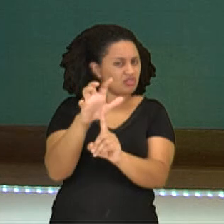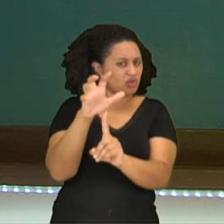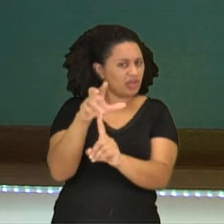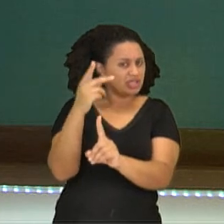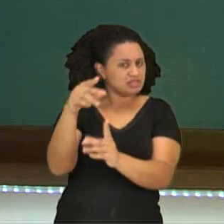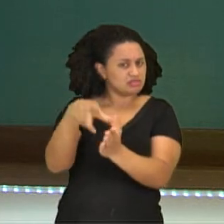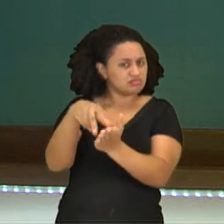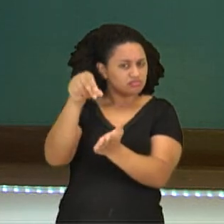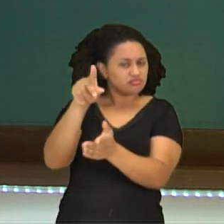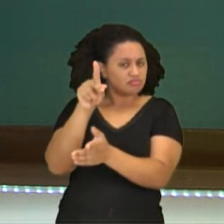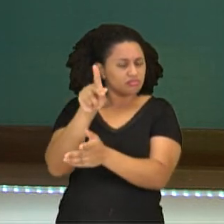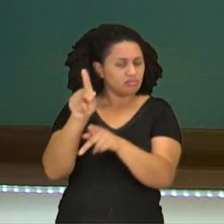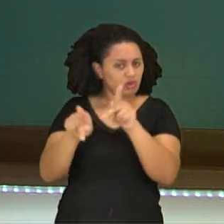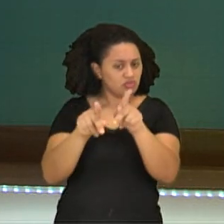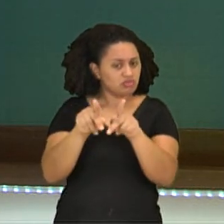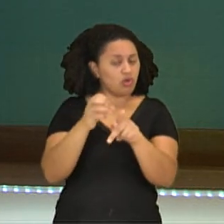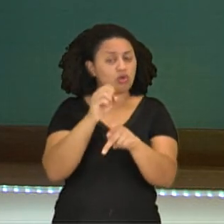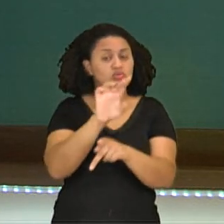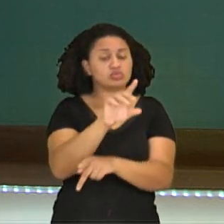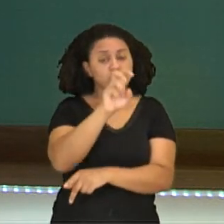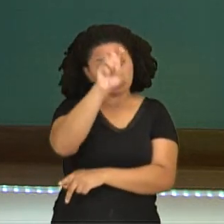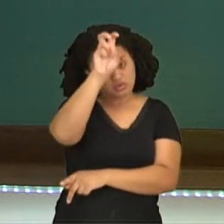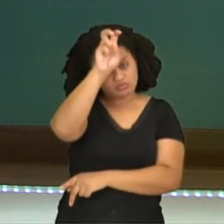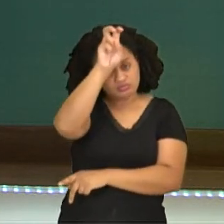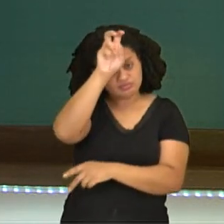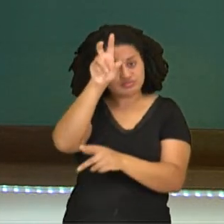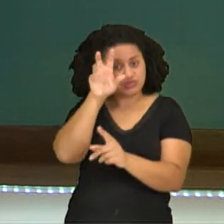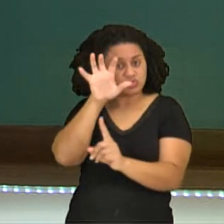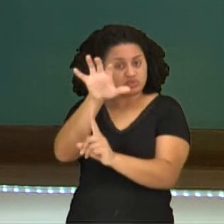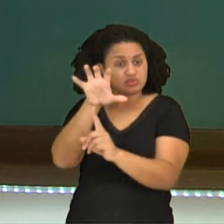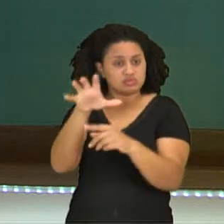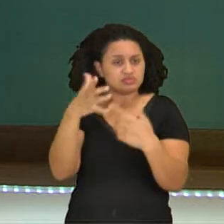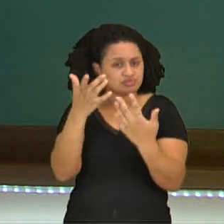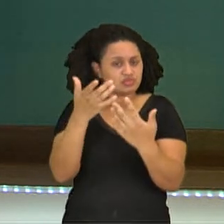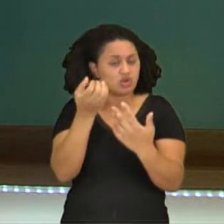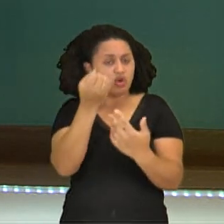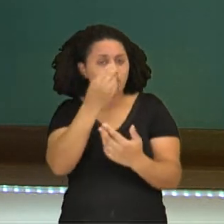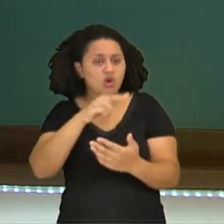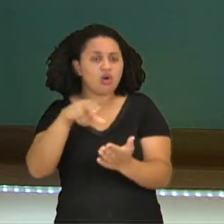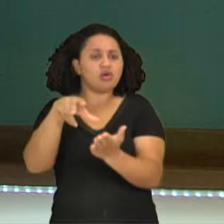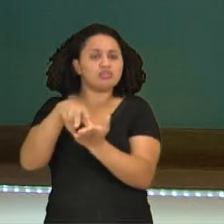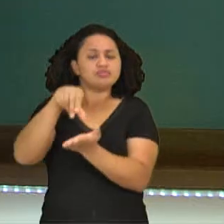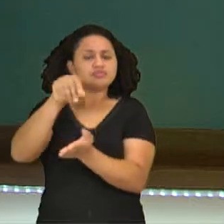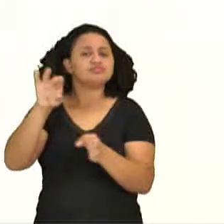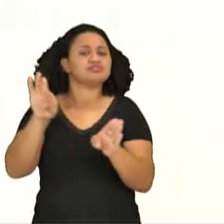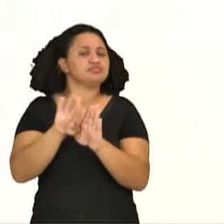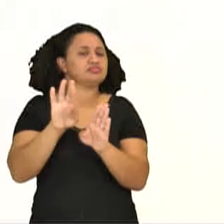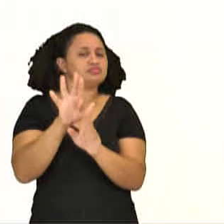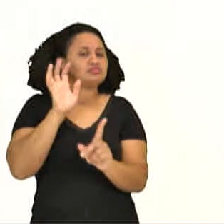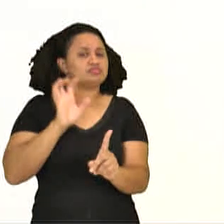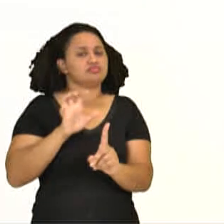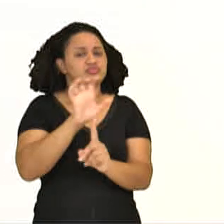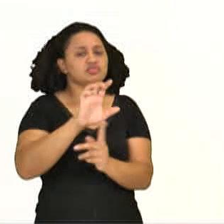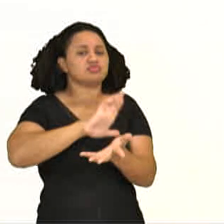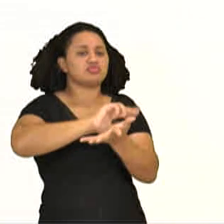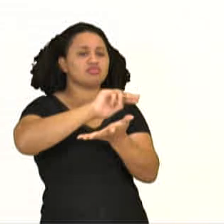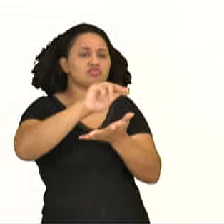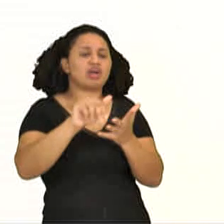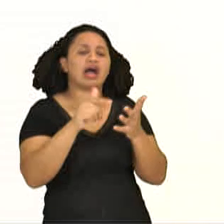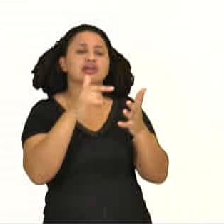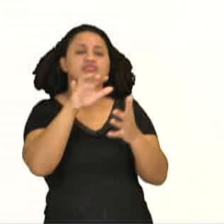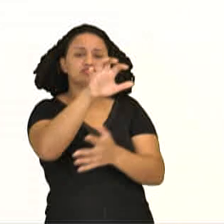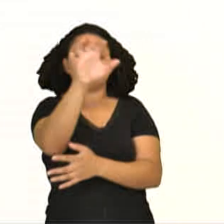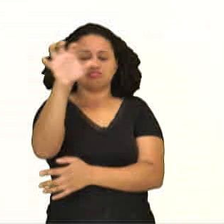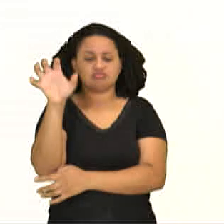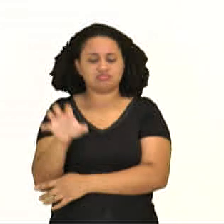que foi somente egípcio? Será que os Cuxitas também não influenciaram várias